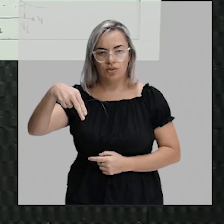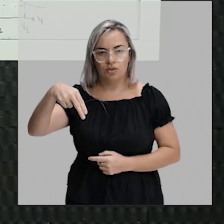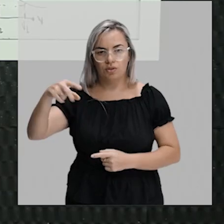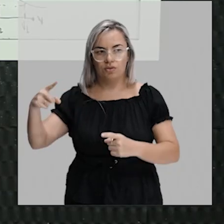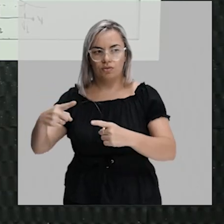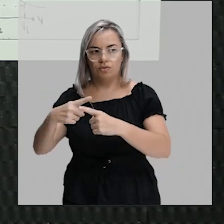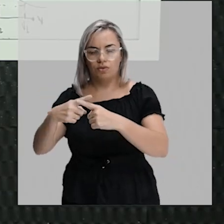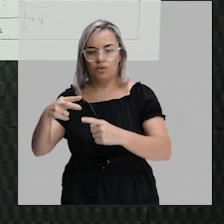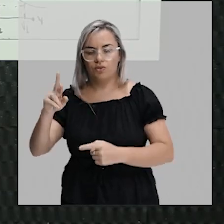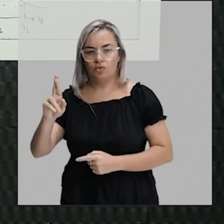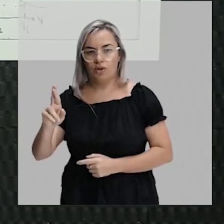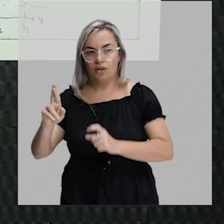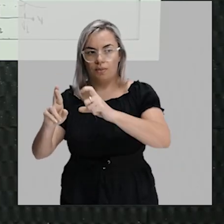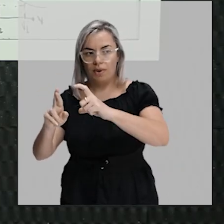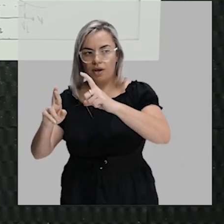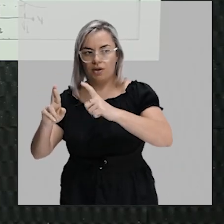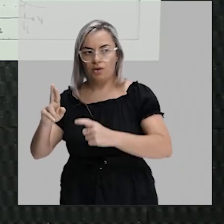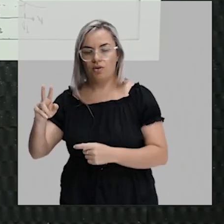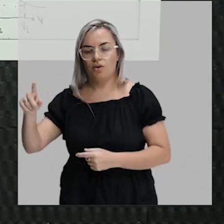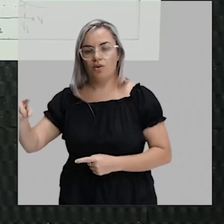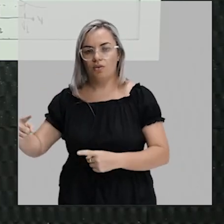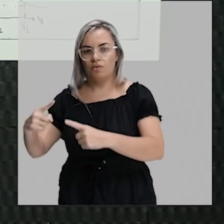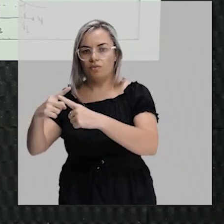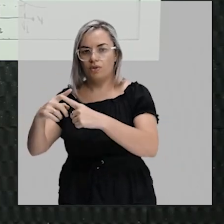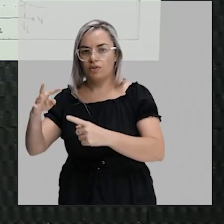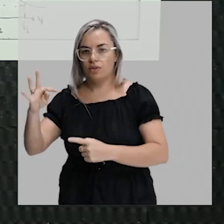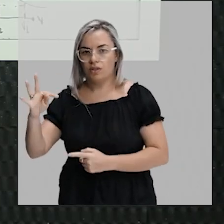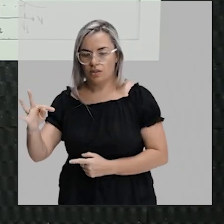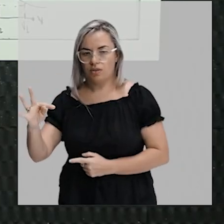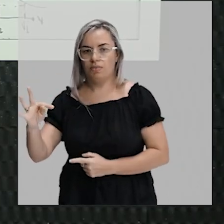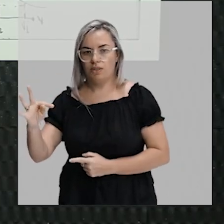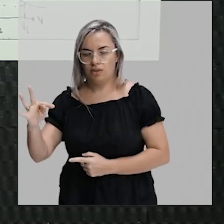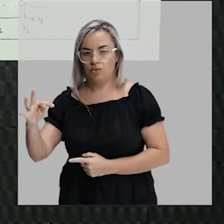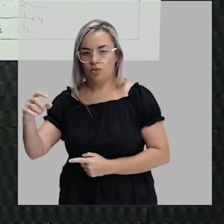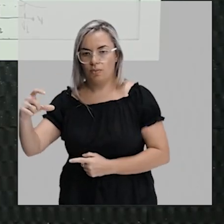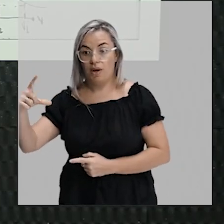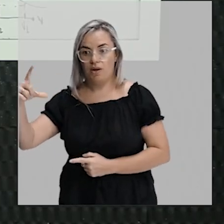a temperatura. Então, essa